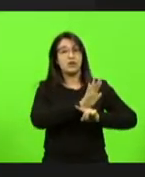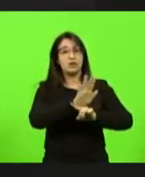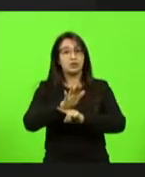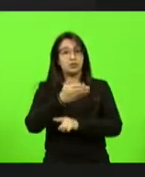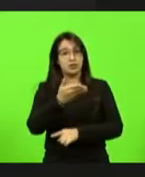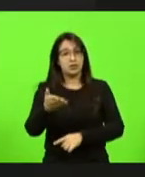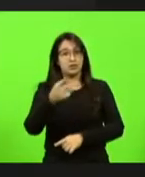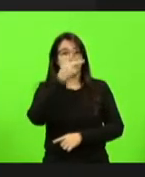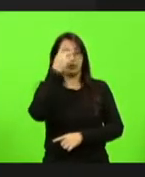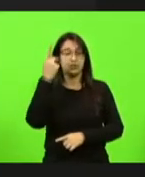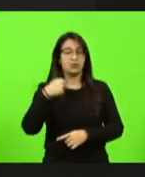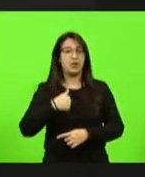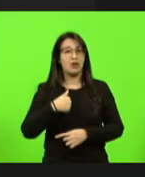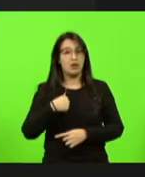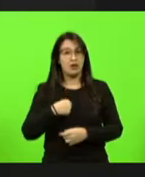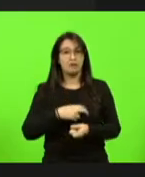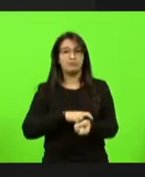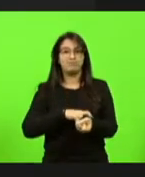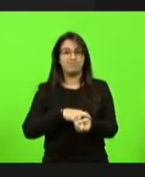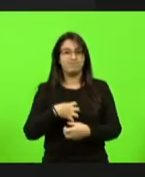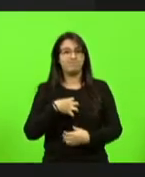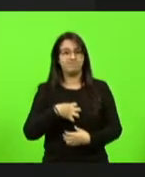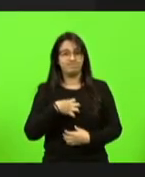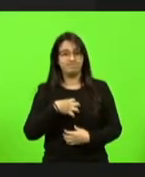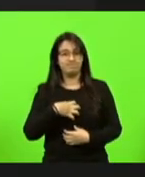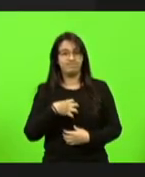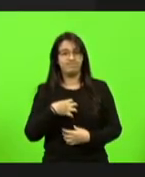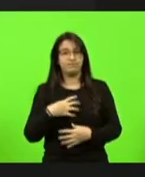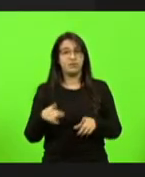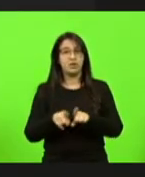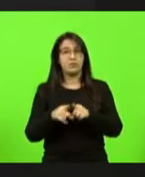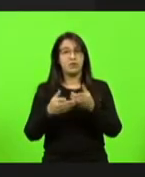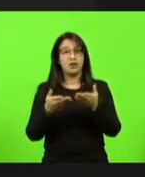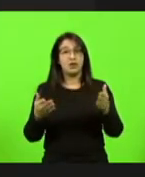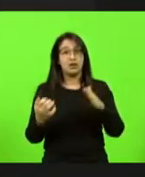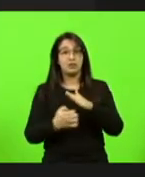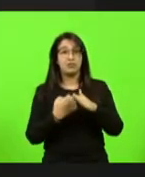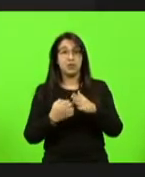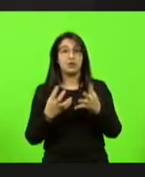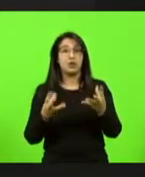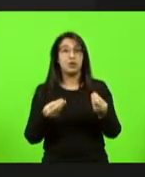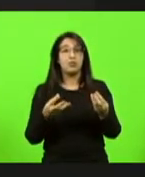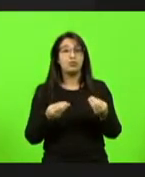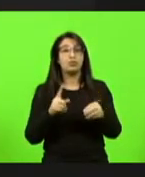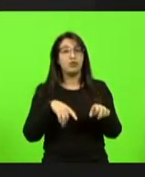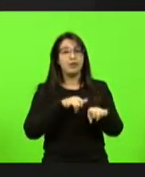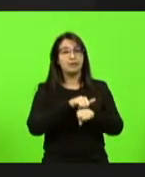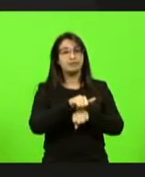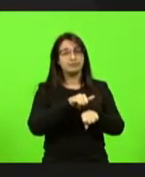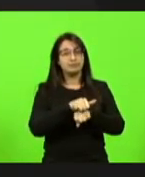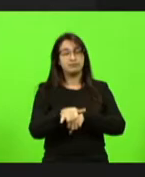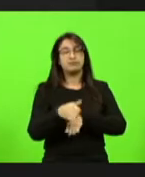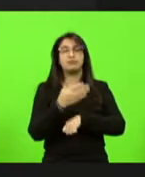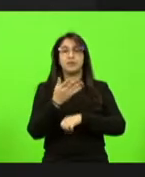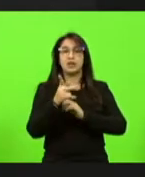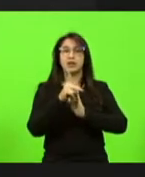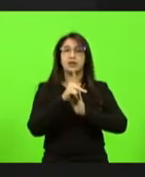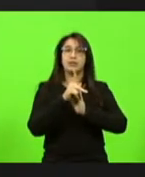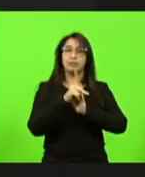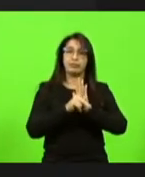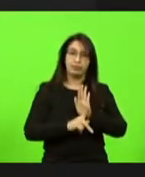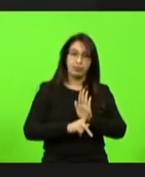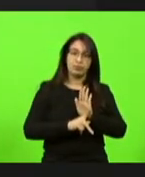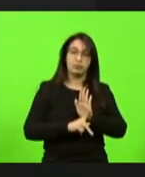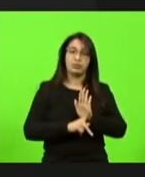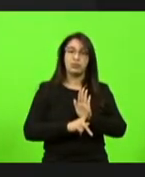muito chateado com isso, muitos empresários estão chateados, isso é para inglês ver. Isso não é um projeto